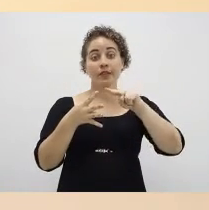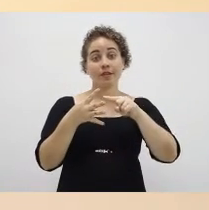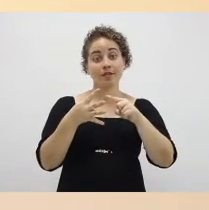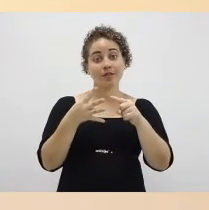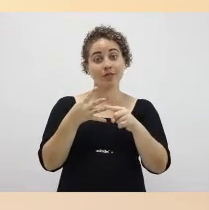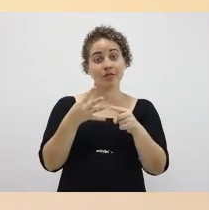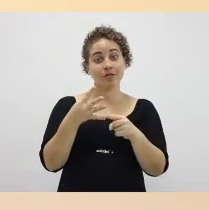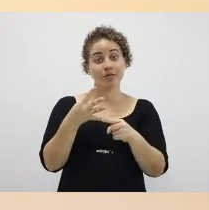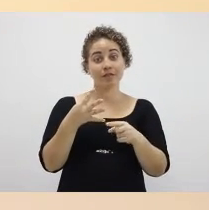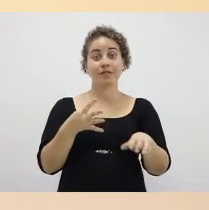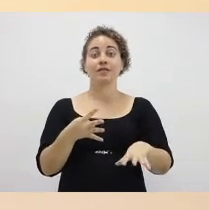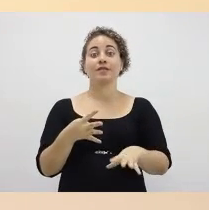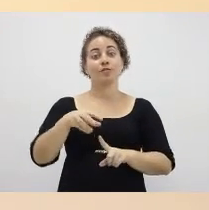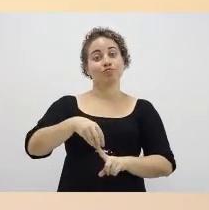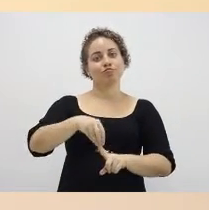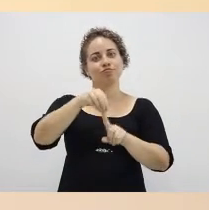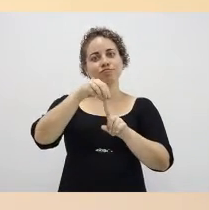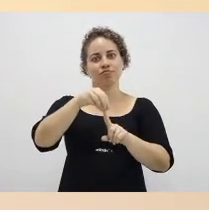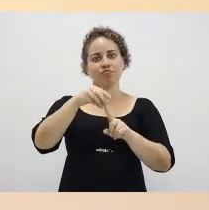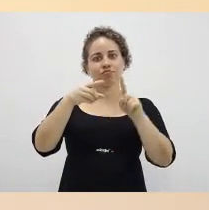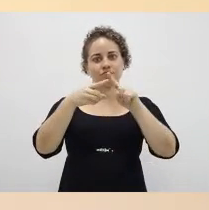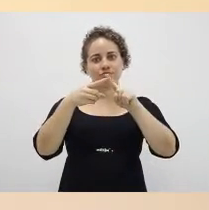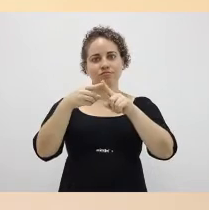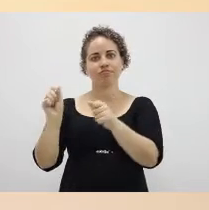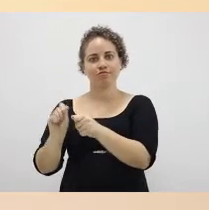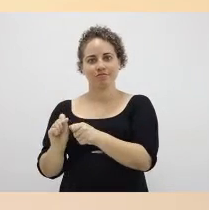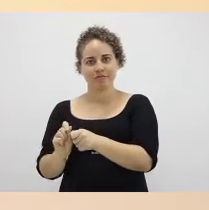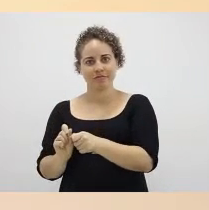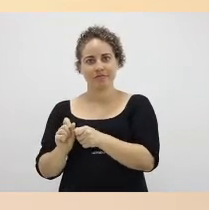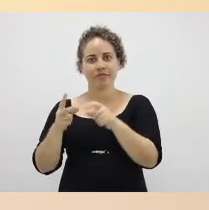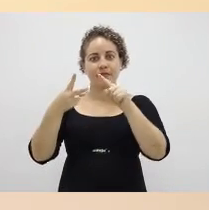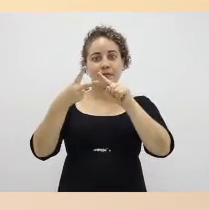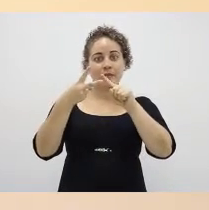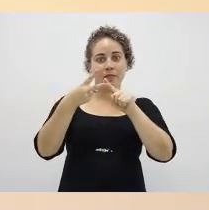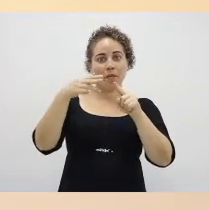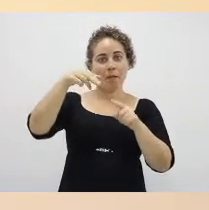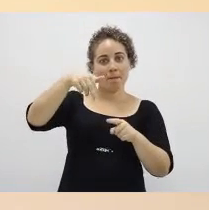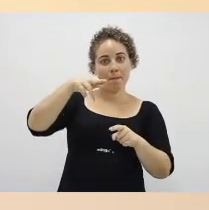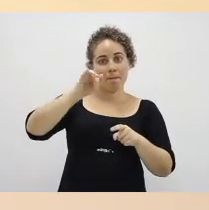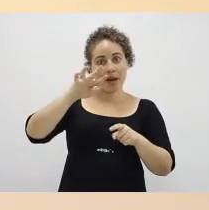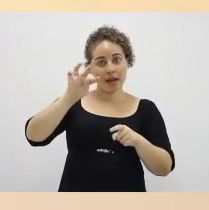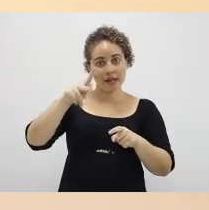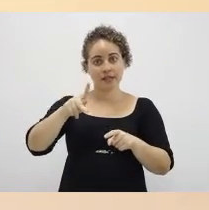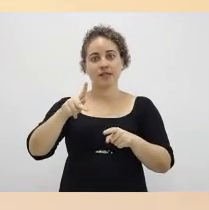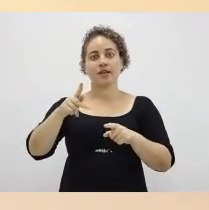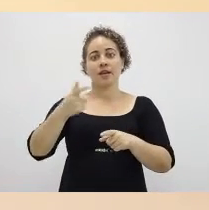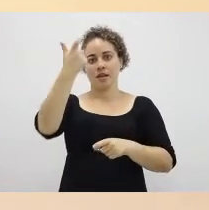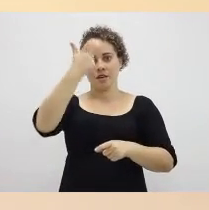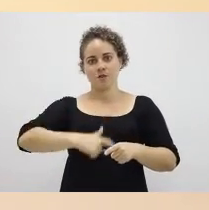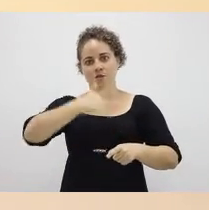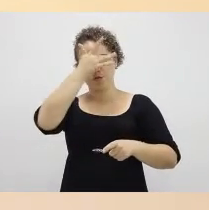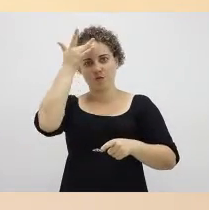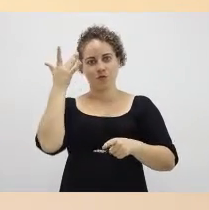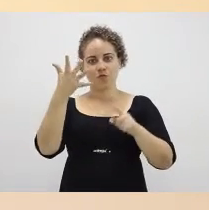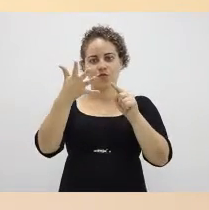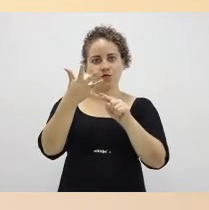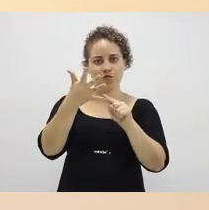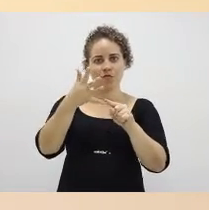áreas principais: produção, marketing, recursos humanos e